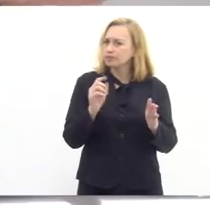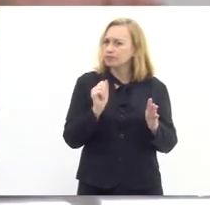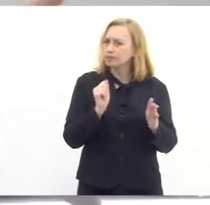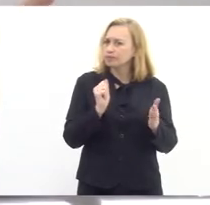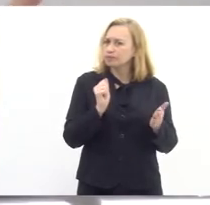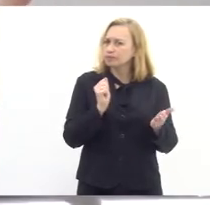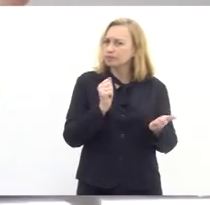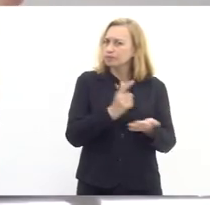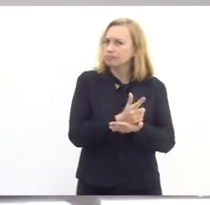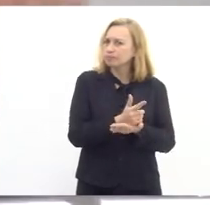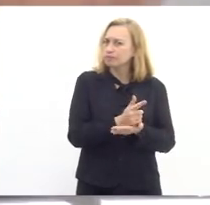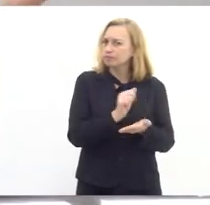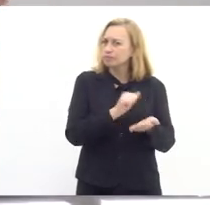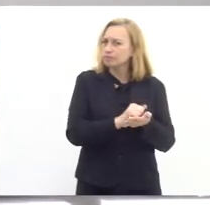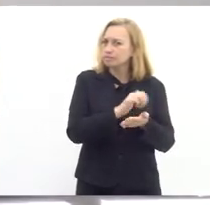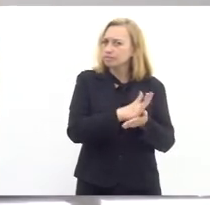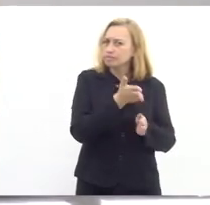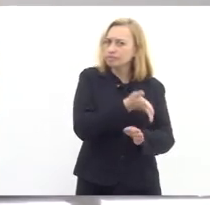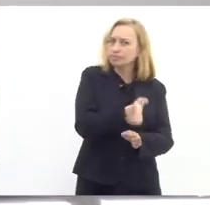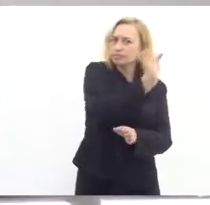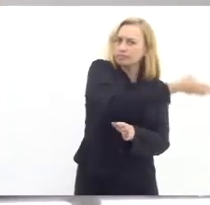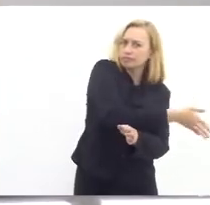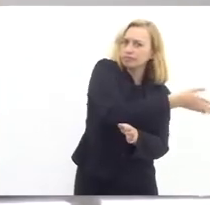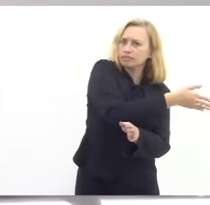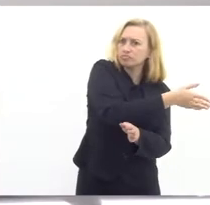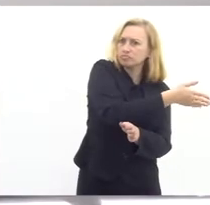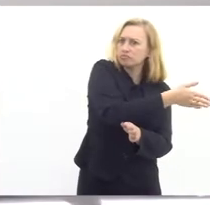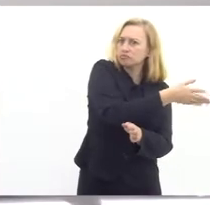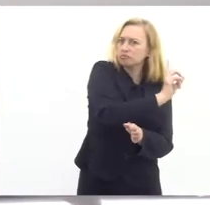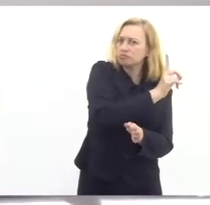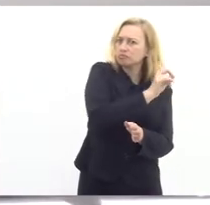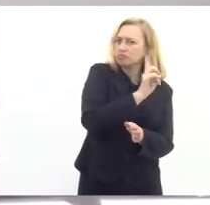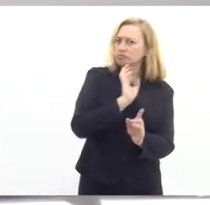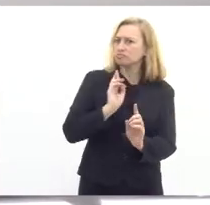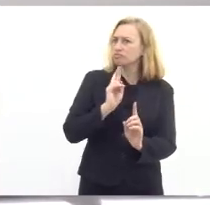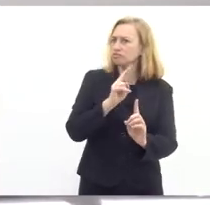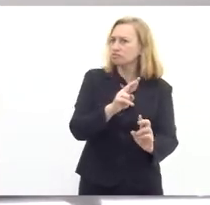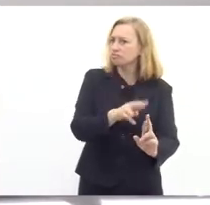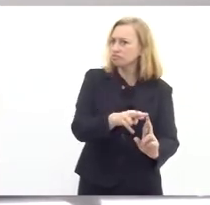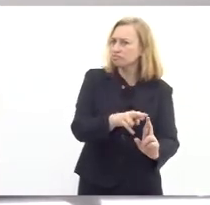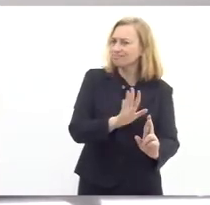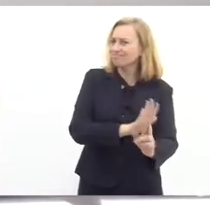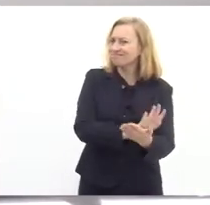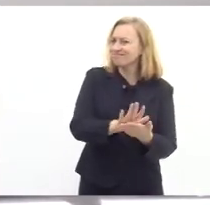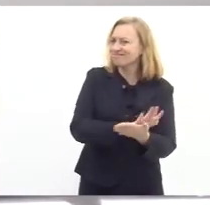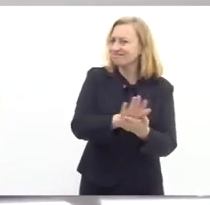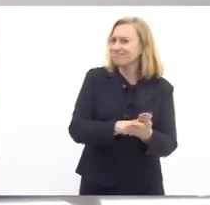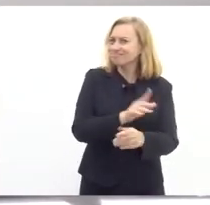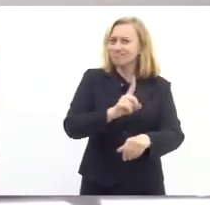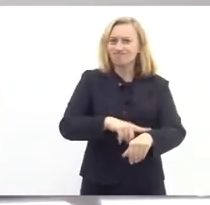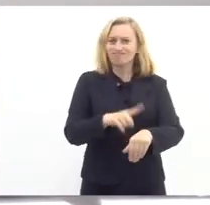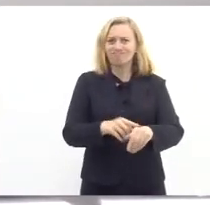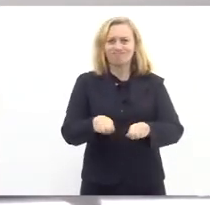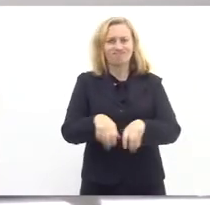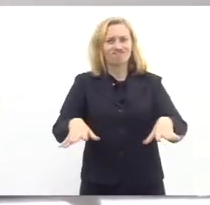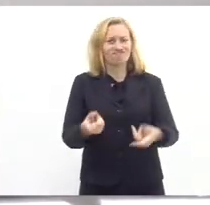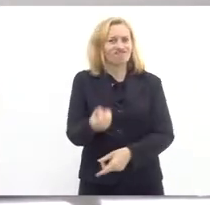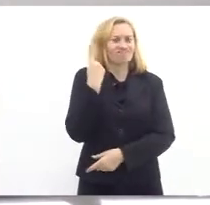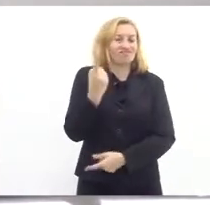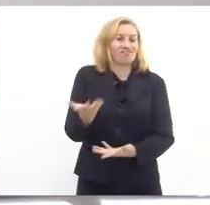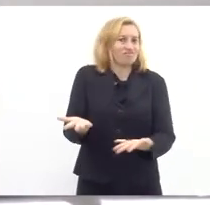das multas anteriores, que não se refere, não se reporta em nada ao momento da Covid, é que nos estranha